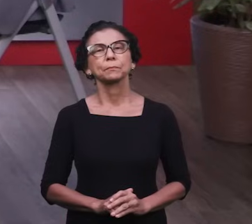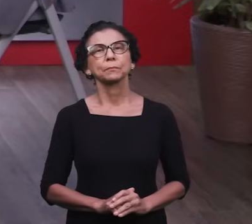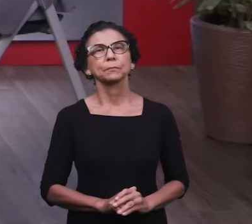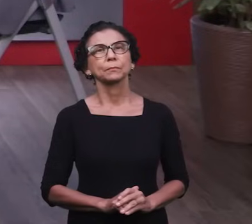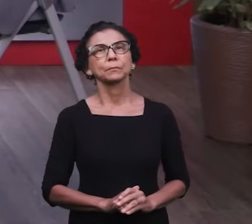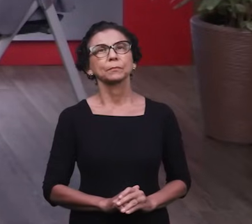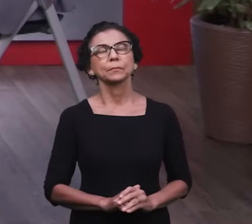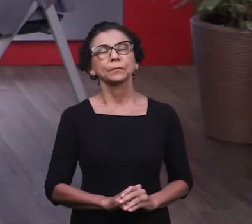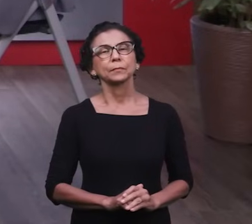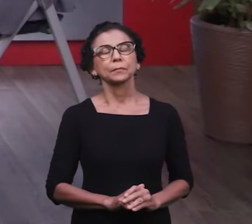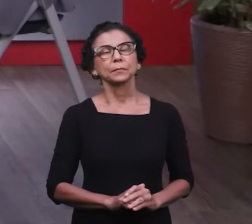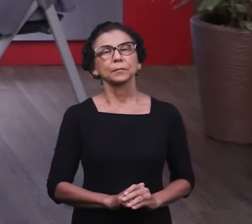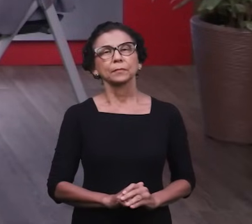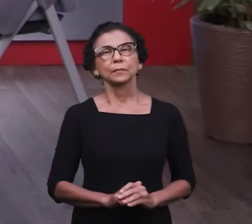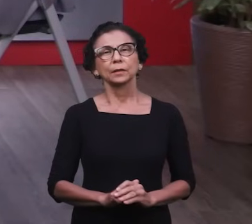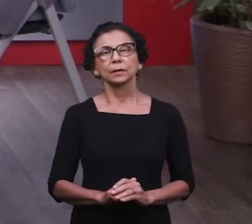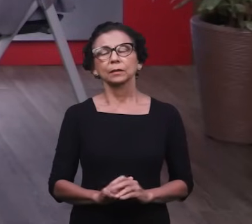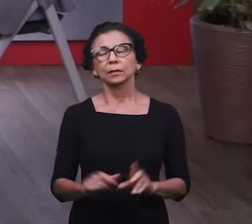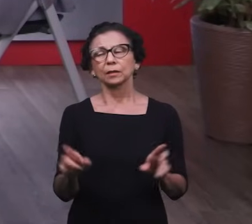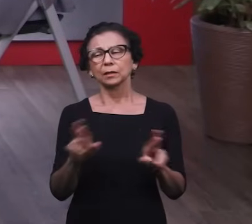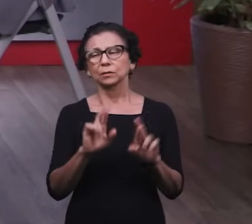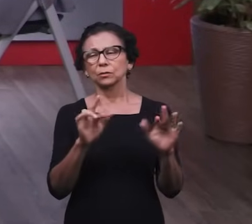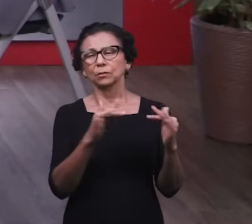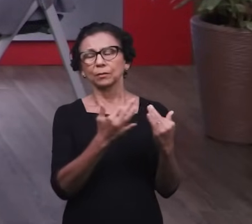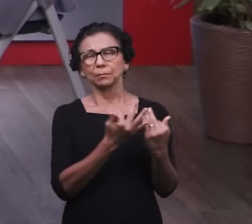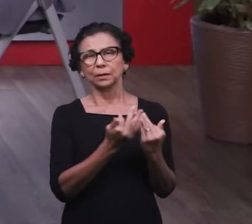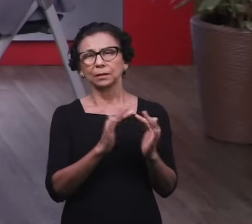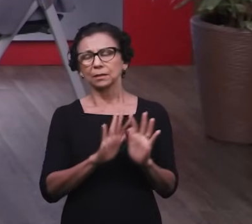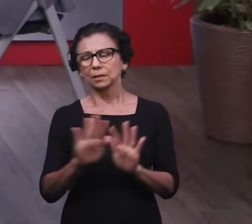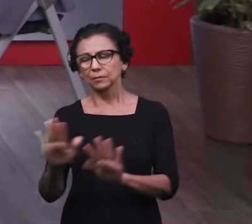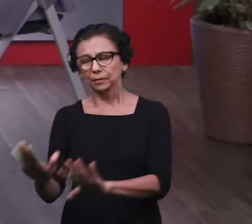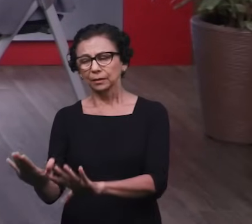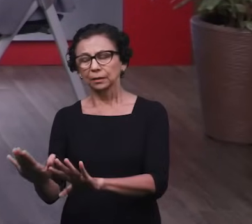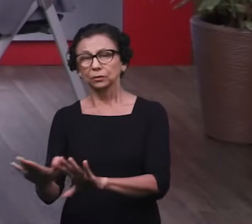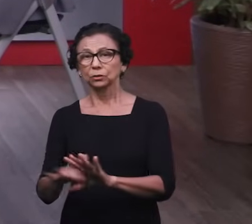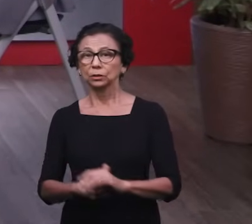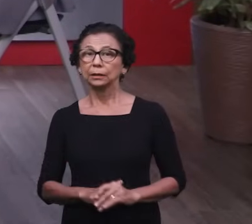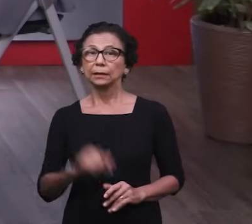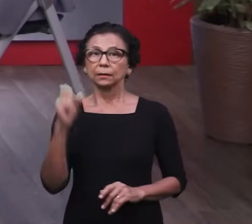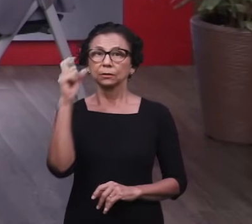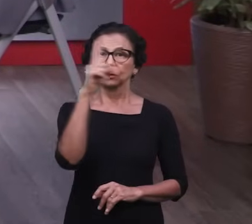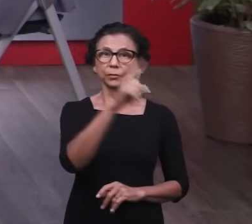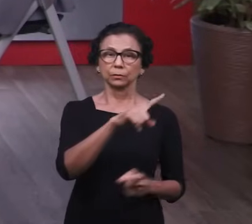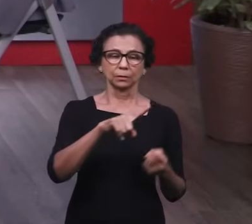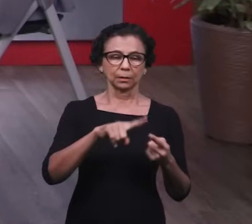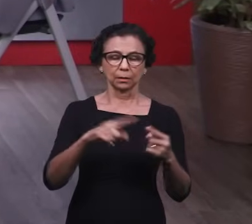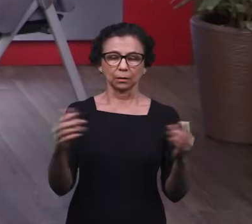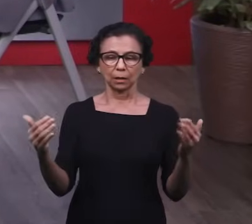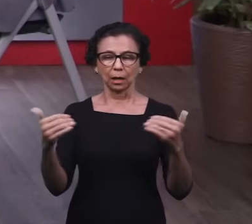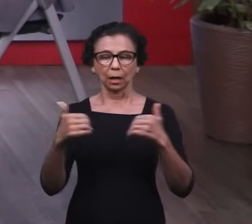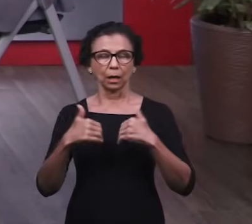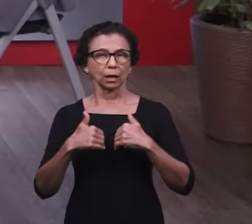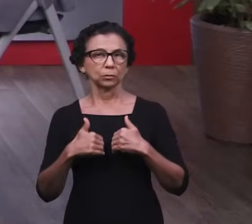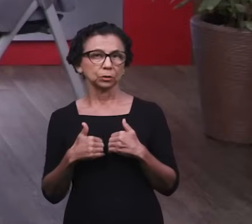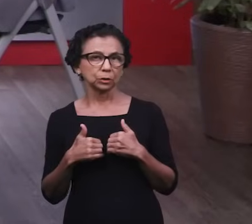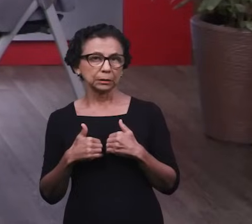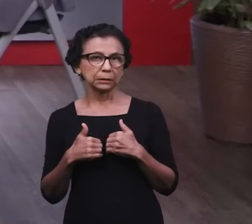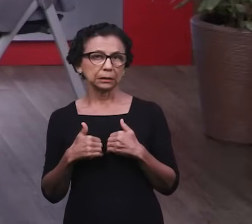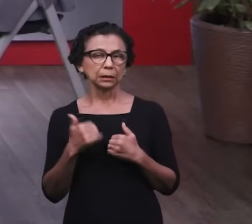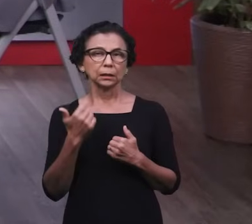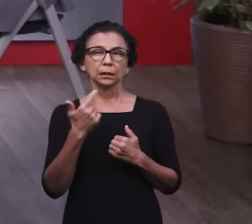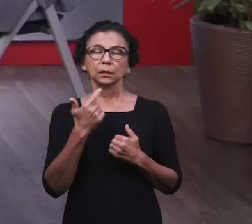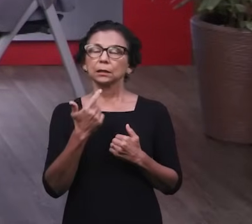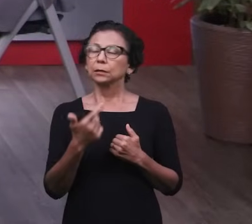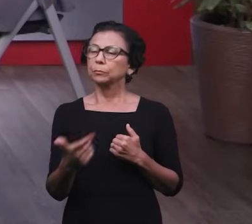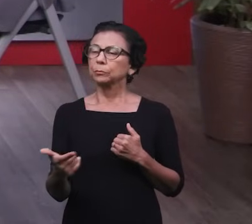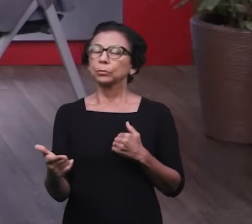um desafio para os dois lados, tanto para o Uhum. autista que está enfrentando essas dificuldades de eu não consigo me comunicar como aquela